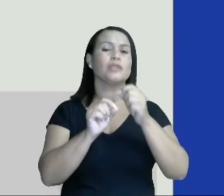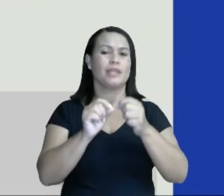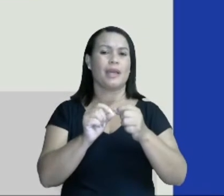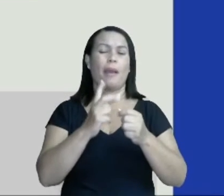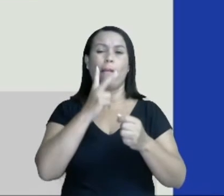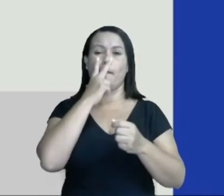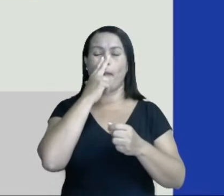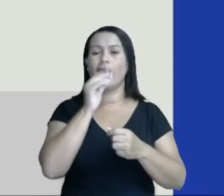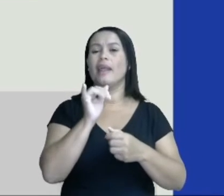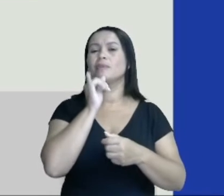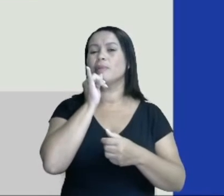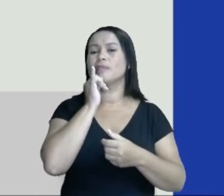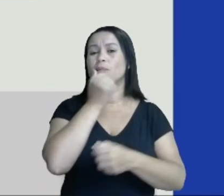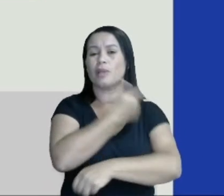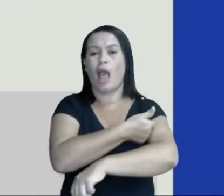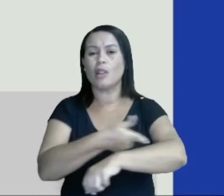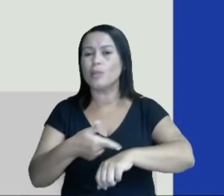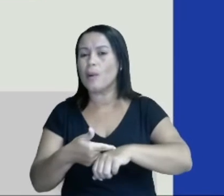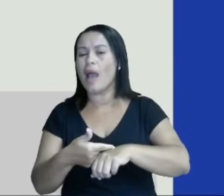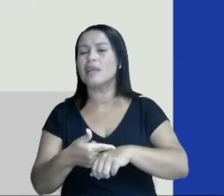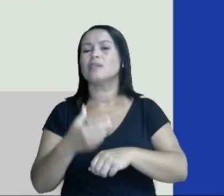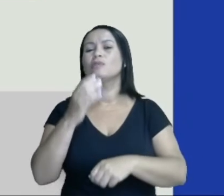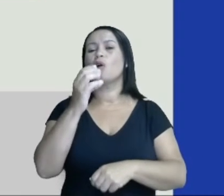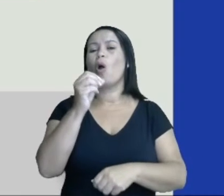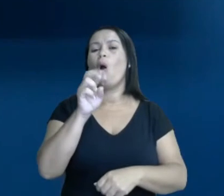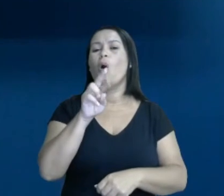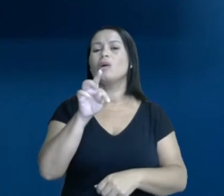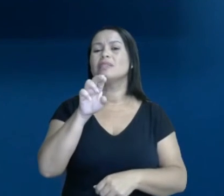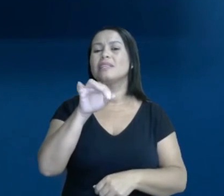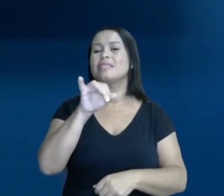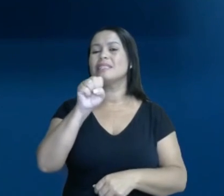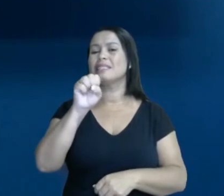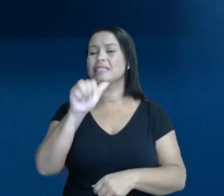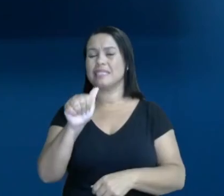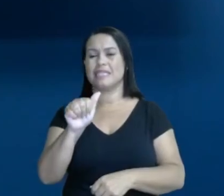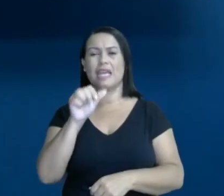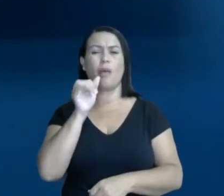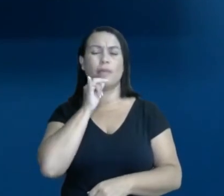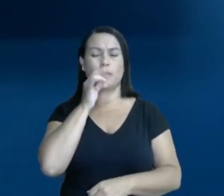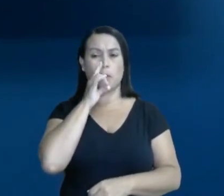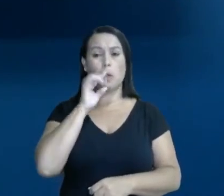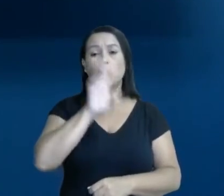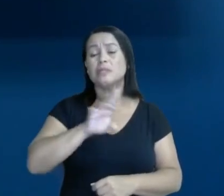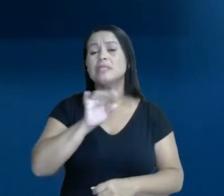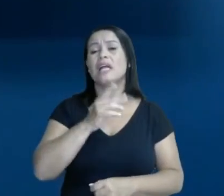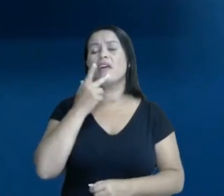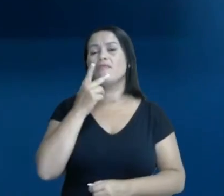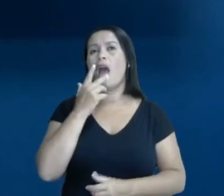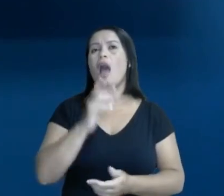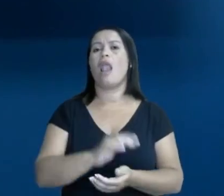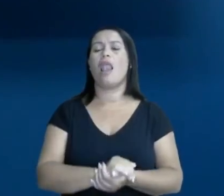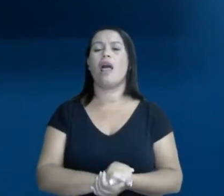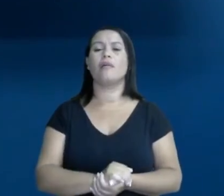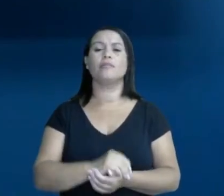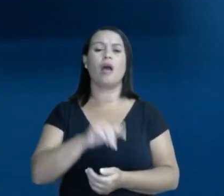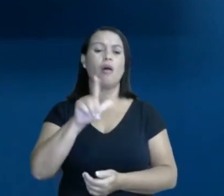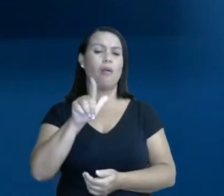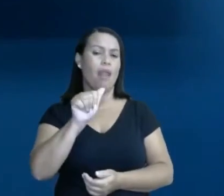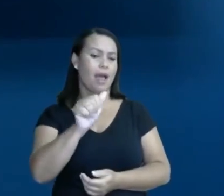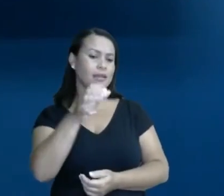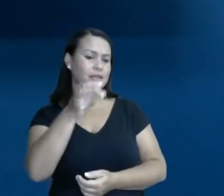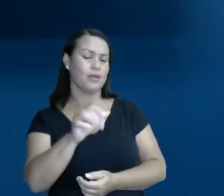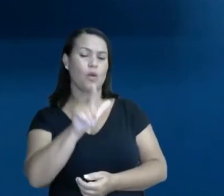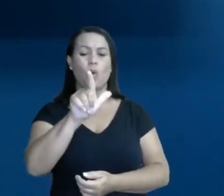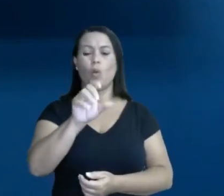Pronto, esse leísmo de cortesia, aí ele é só usado nesse caso, né? A pessoa fala lá o lá certinho, o